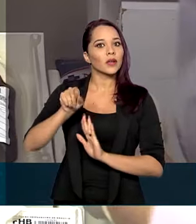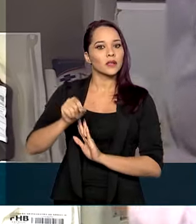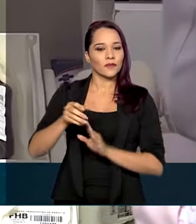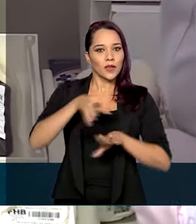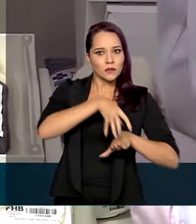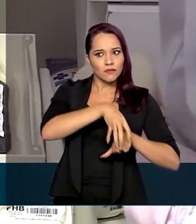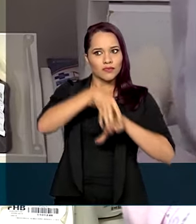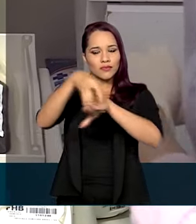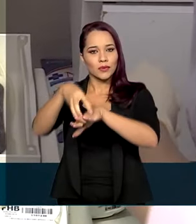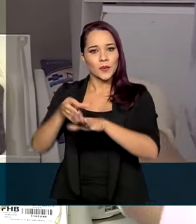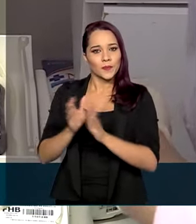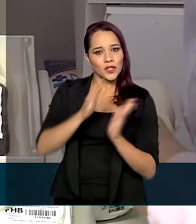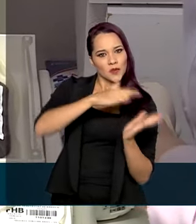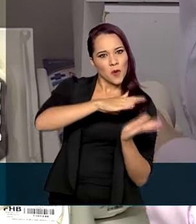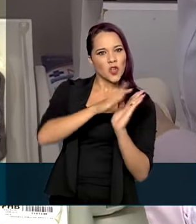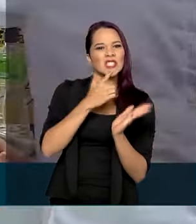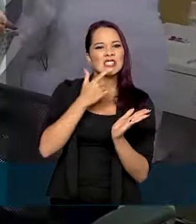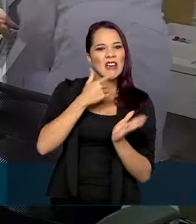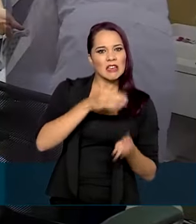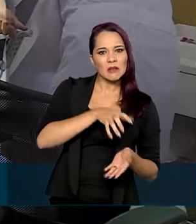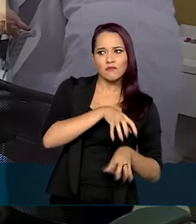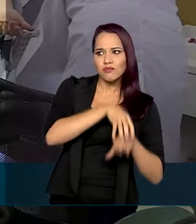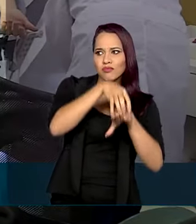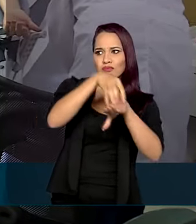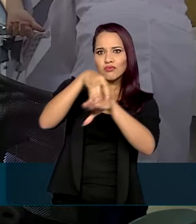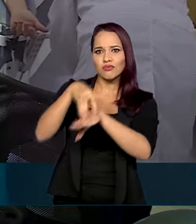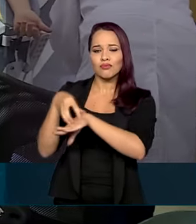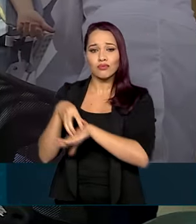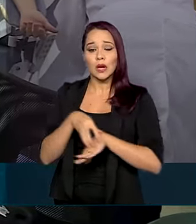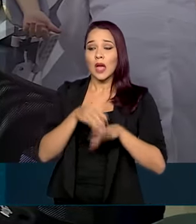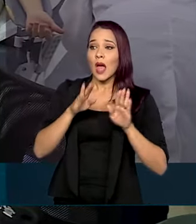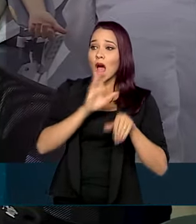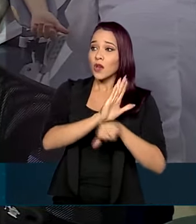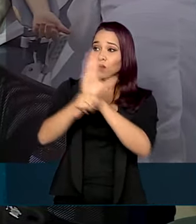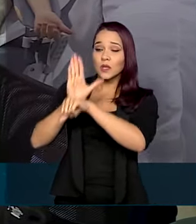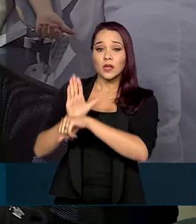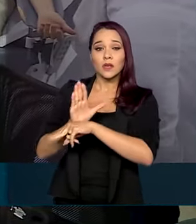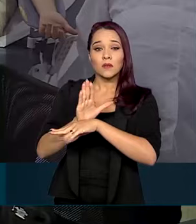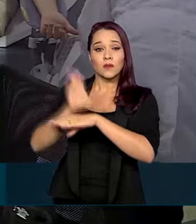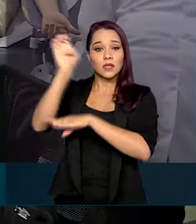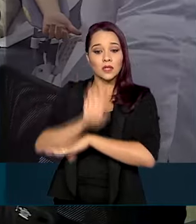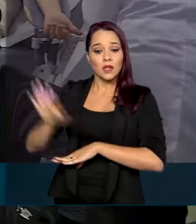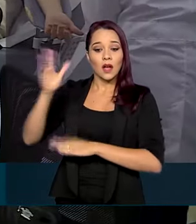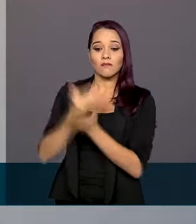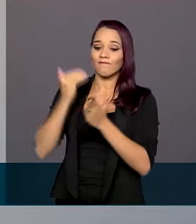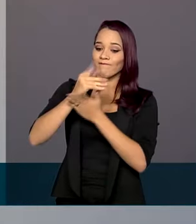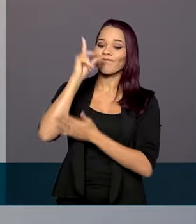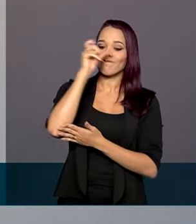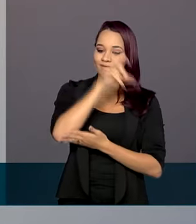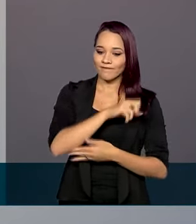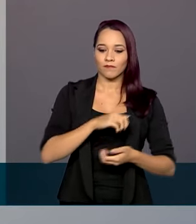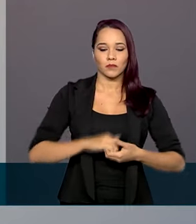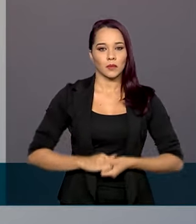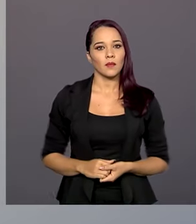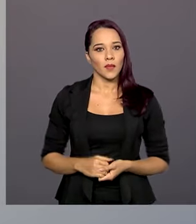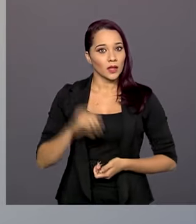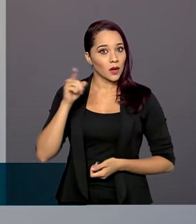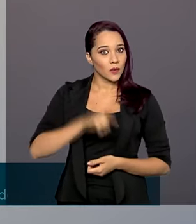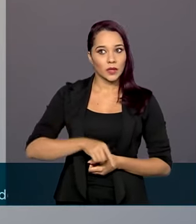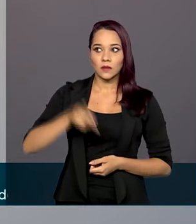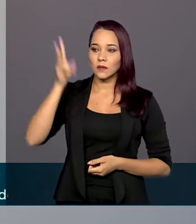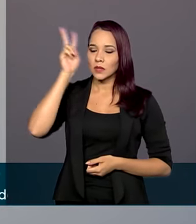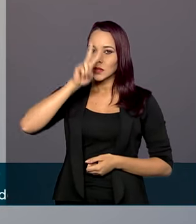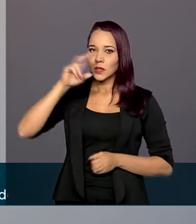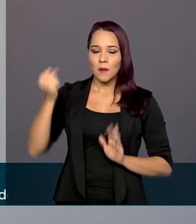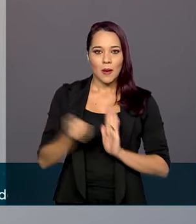o transporte de bolsas de sangue pelo país, ajudando estados em situação mais crítica. Isso é um fato histórico, nunca